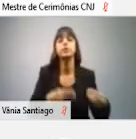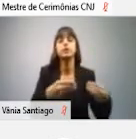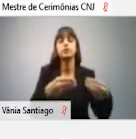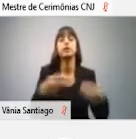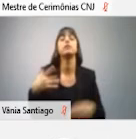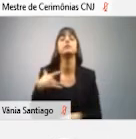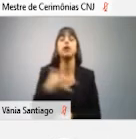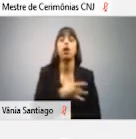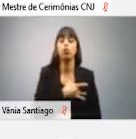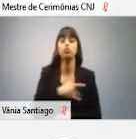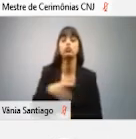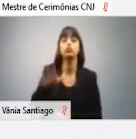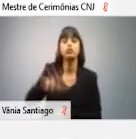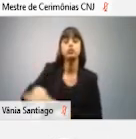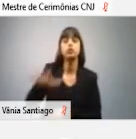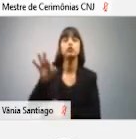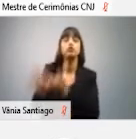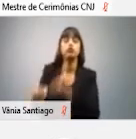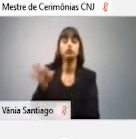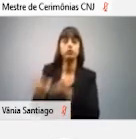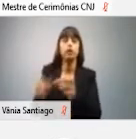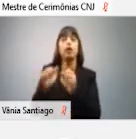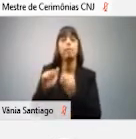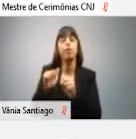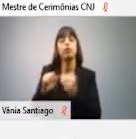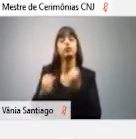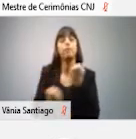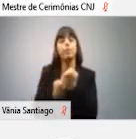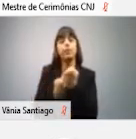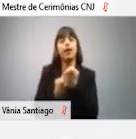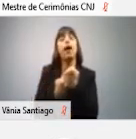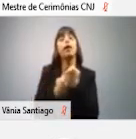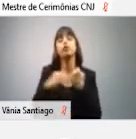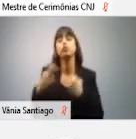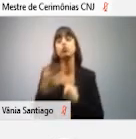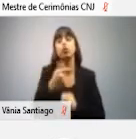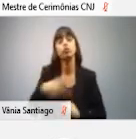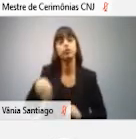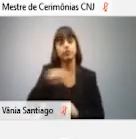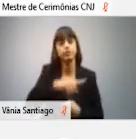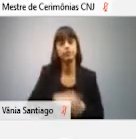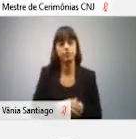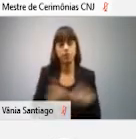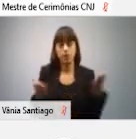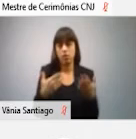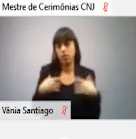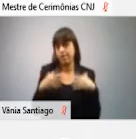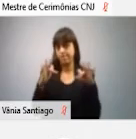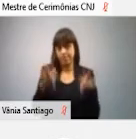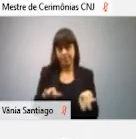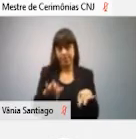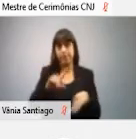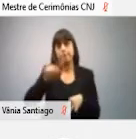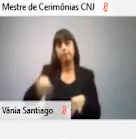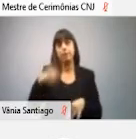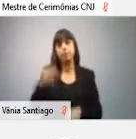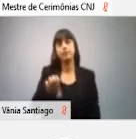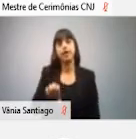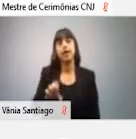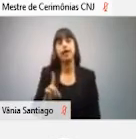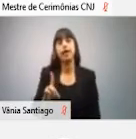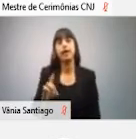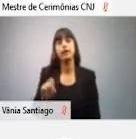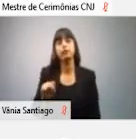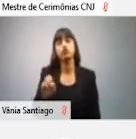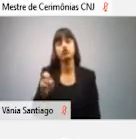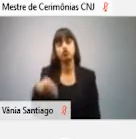possa apoiar todos vocês. Eu vou encerrar a minha fala, porque na sequência vem o doutor Edson Amari, e tem coisas